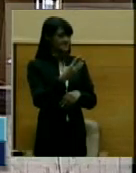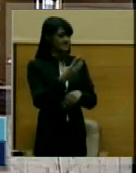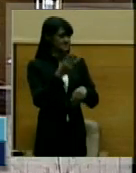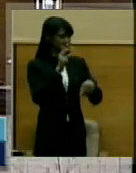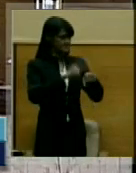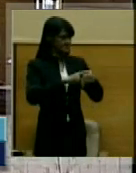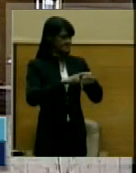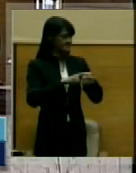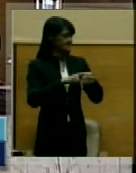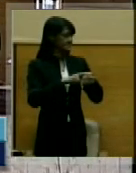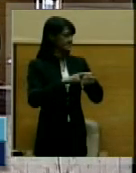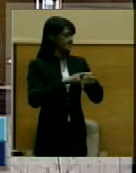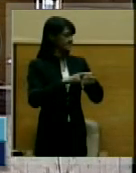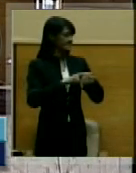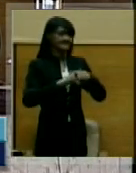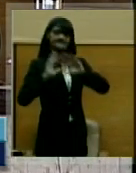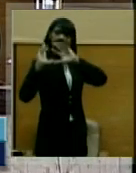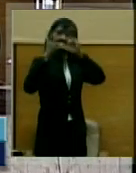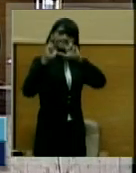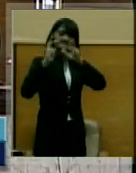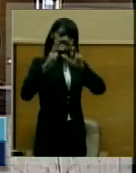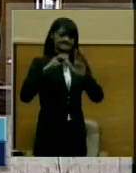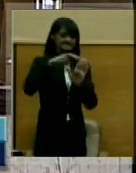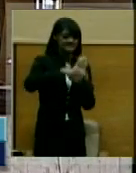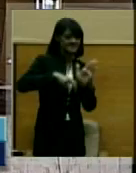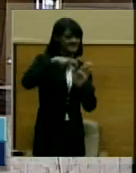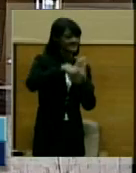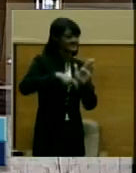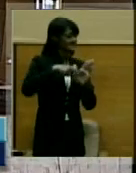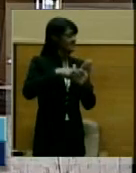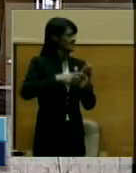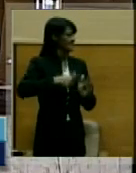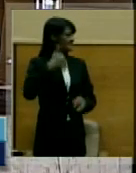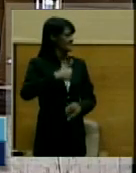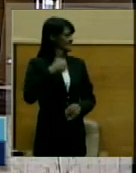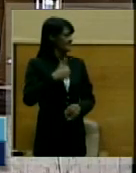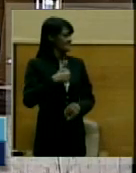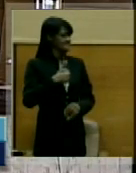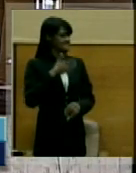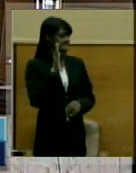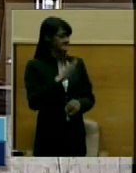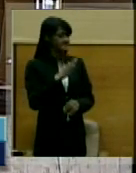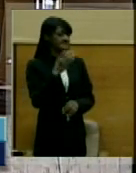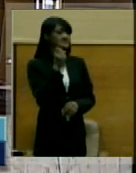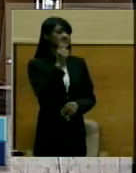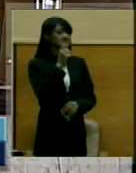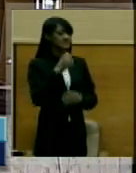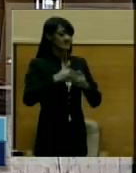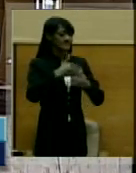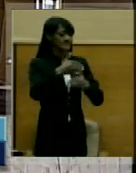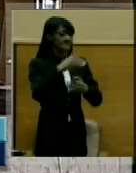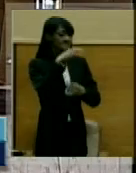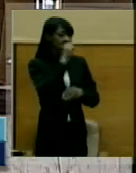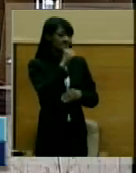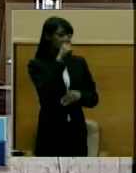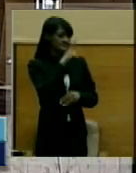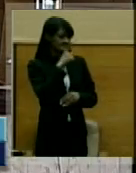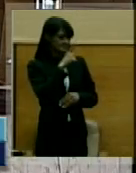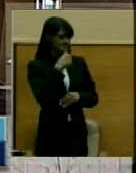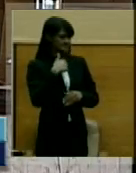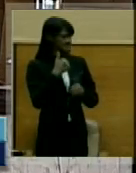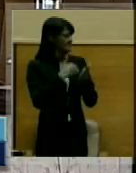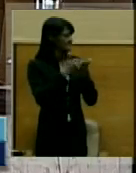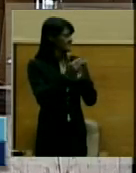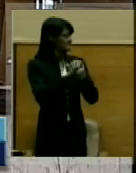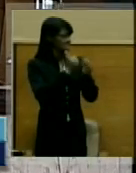o handebol de cadeira de rodas. Meu primeiro torneio será no próximo final de semana. Entrei no esporte para cuidar